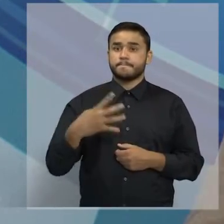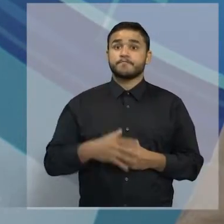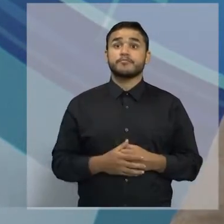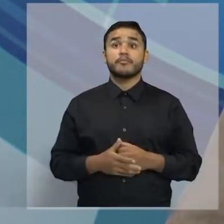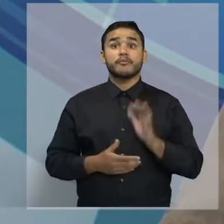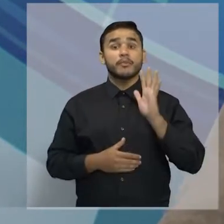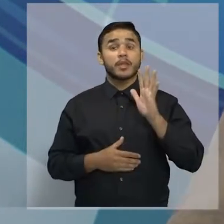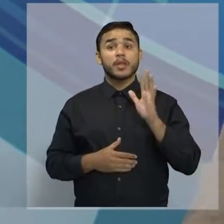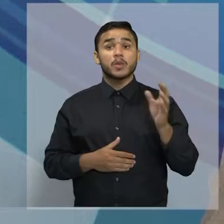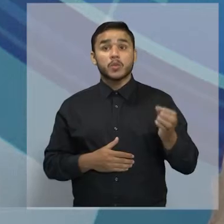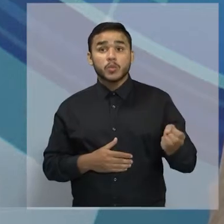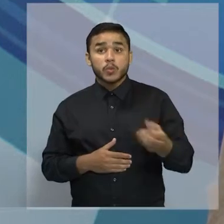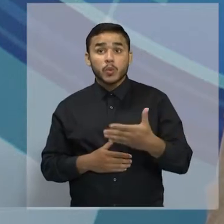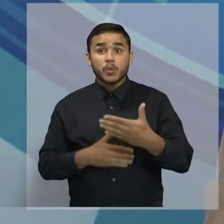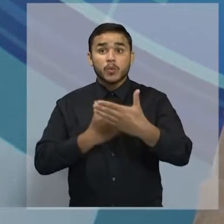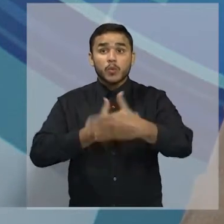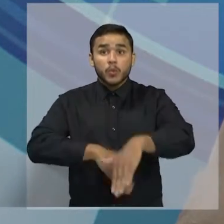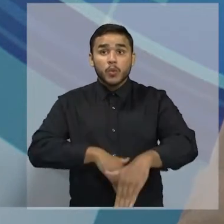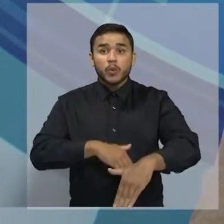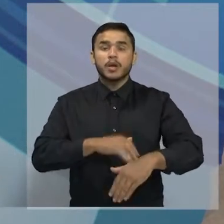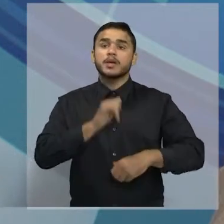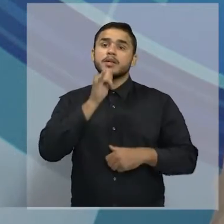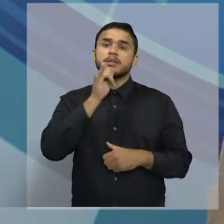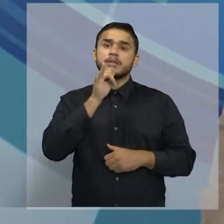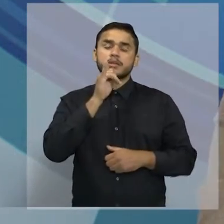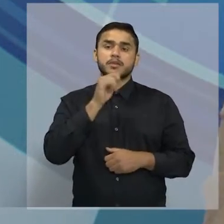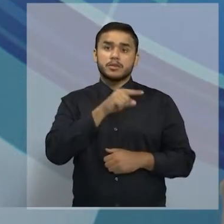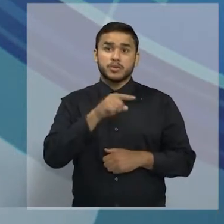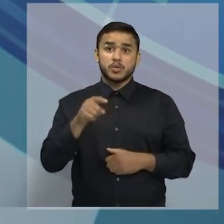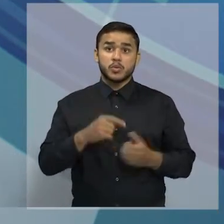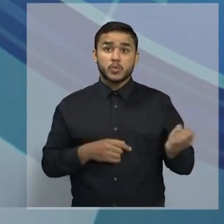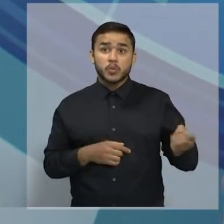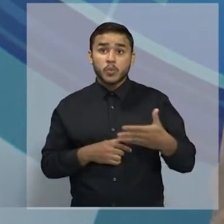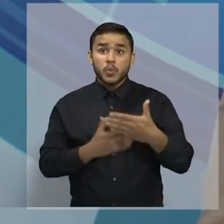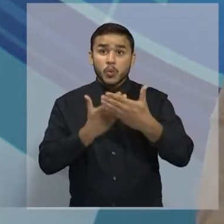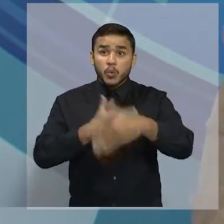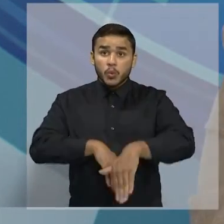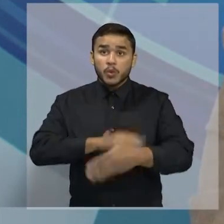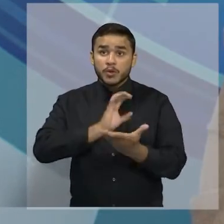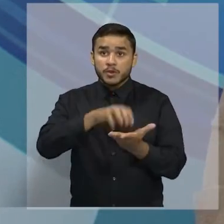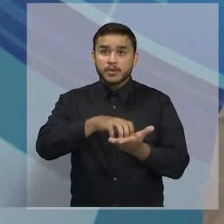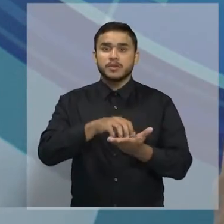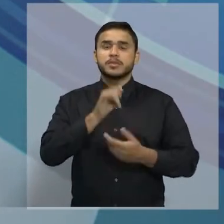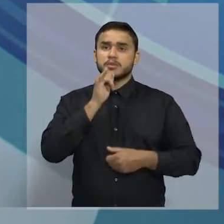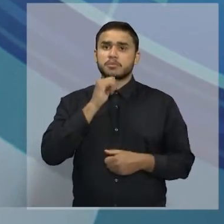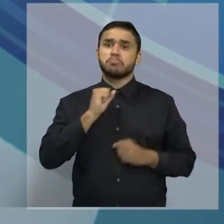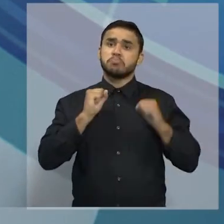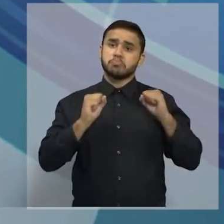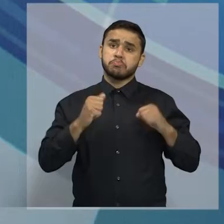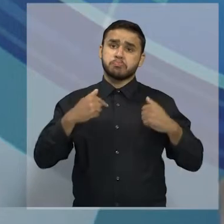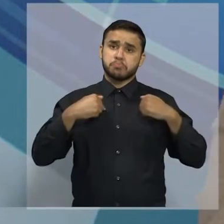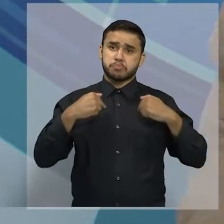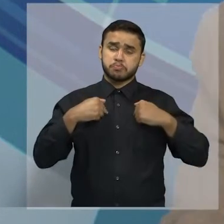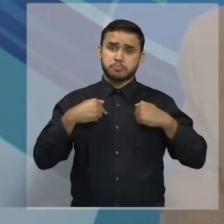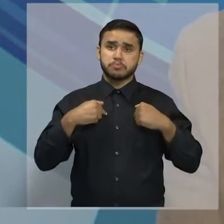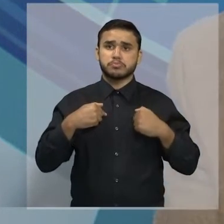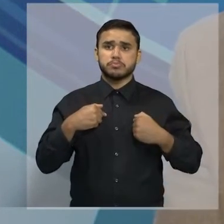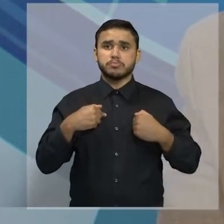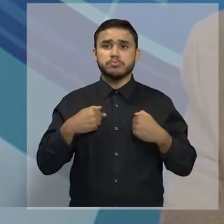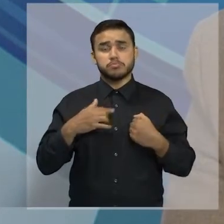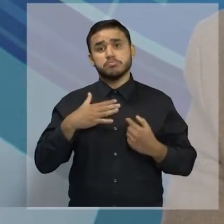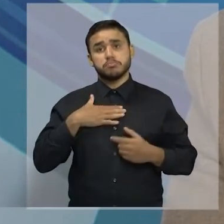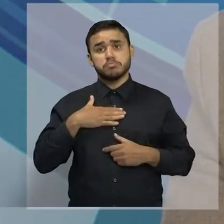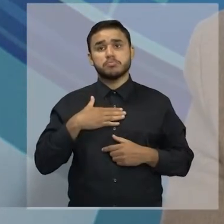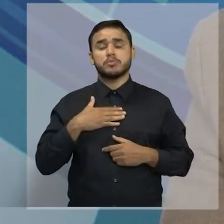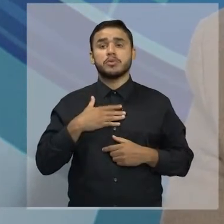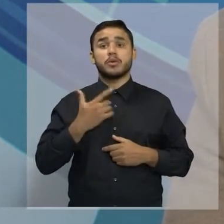ou seja, os novos servidores aportando, ou aqueles que se sentem motivados, eles passam a